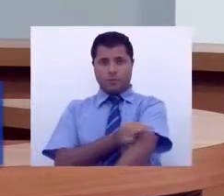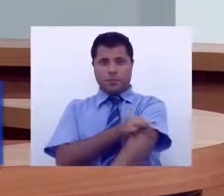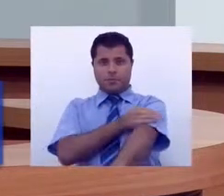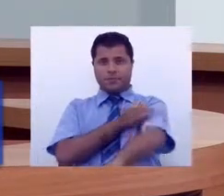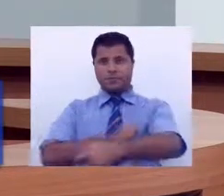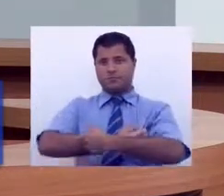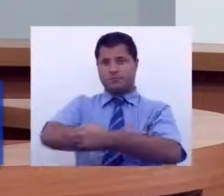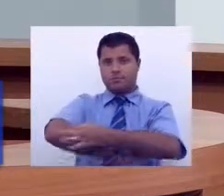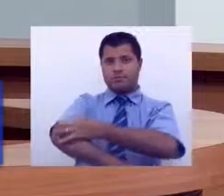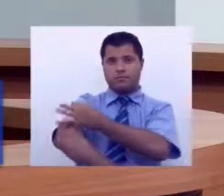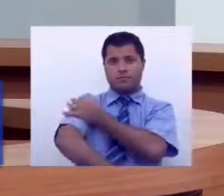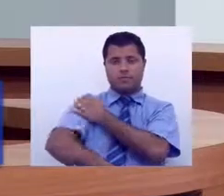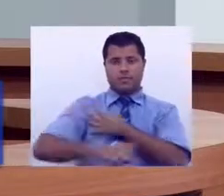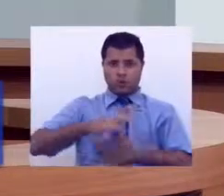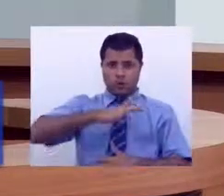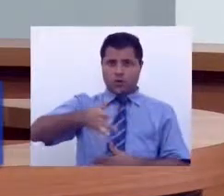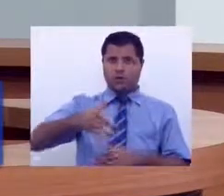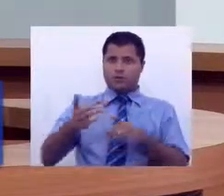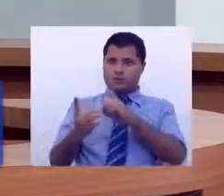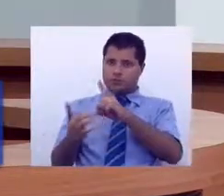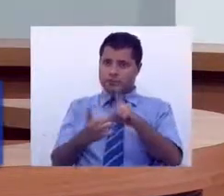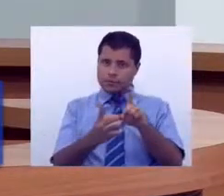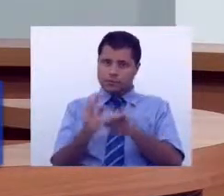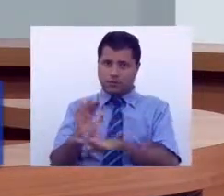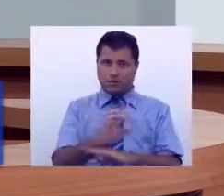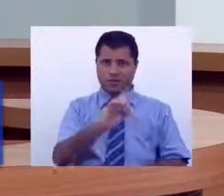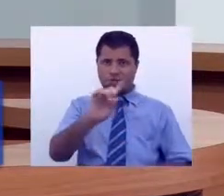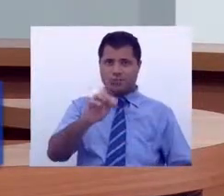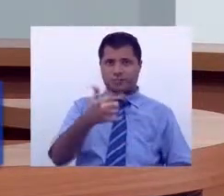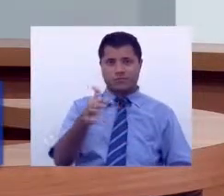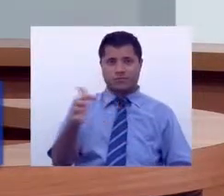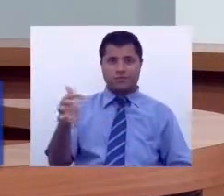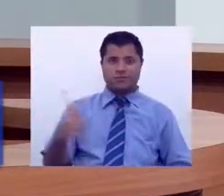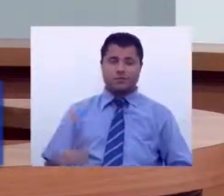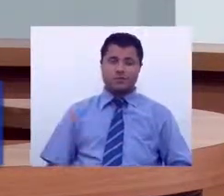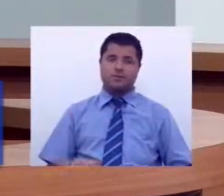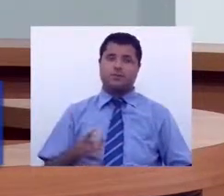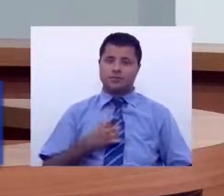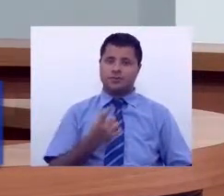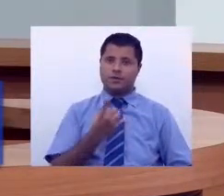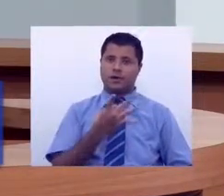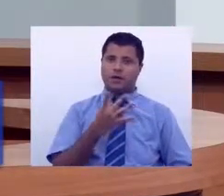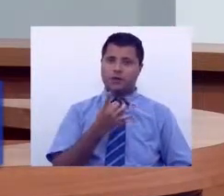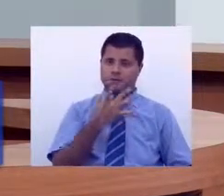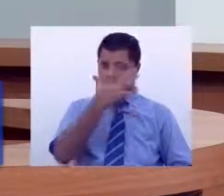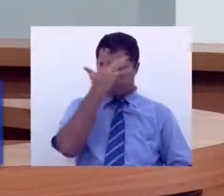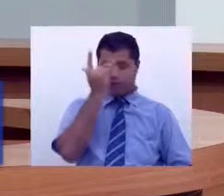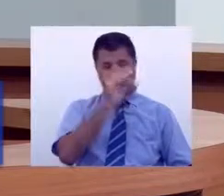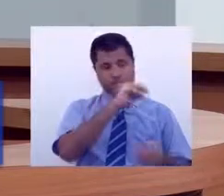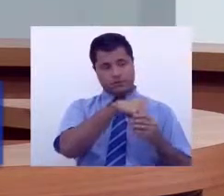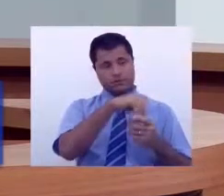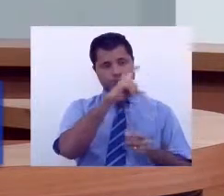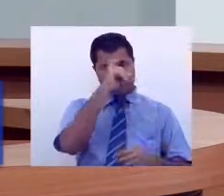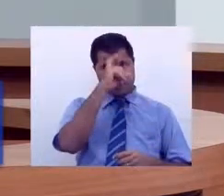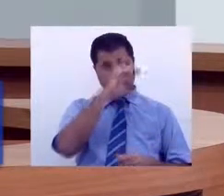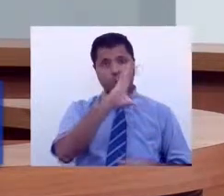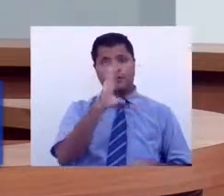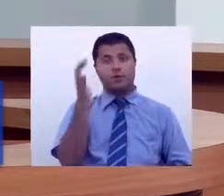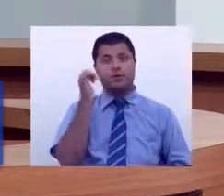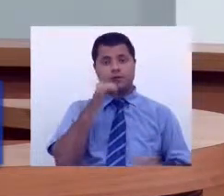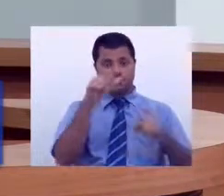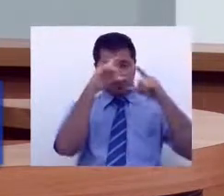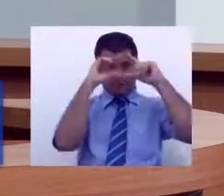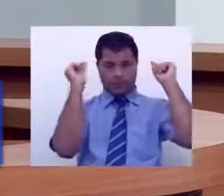de lá e cuidar dos doentes. Tanto é que tinha aquelas 15 casas ou 14 casas na Leopoldo Cunha, ali do lado do Padre Bento. As irmãs de lá para cá vêm